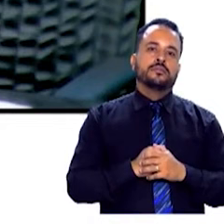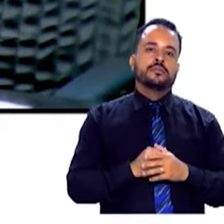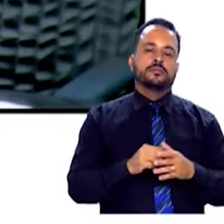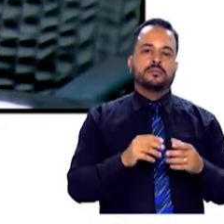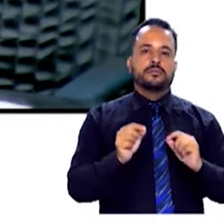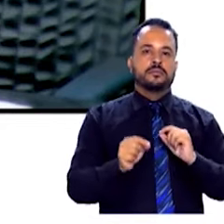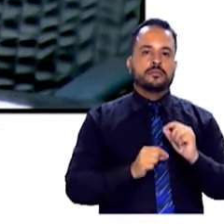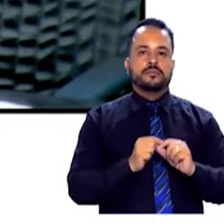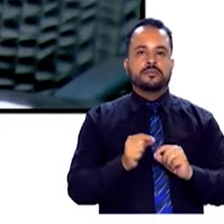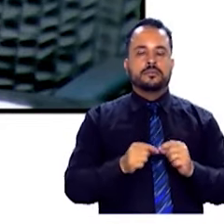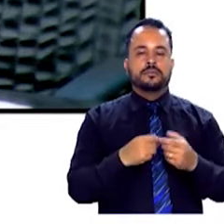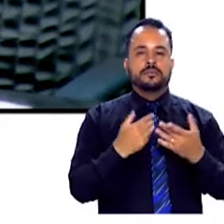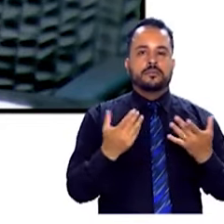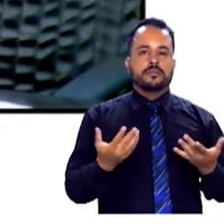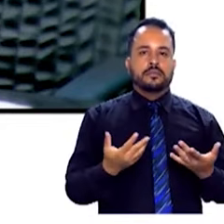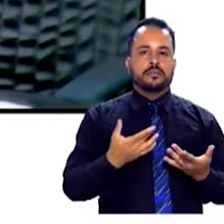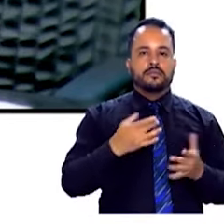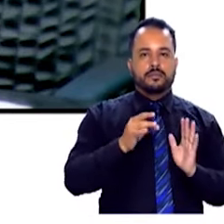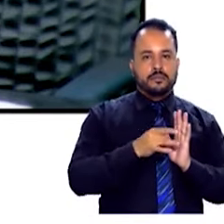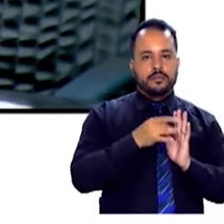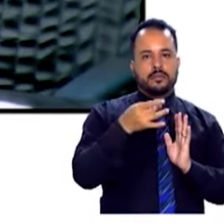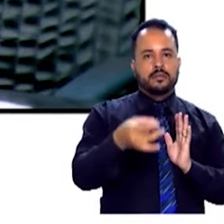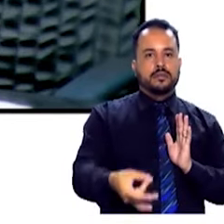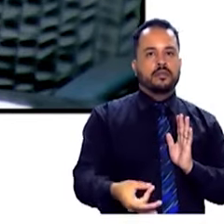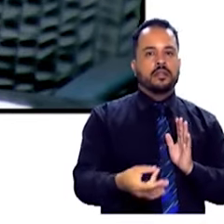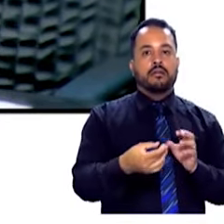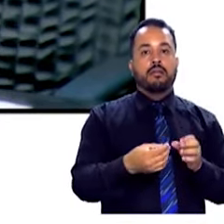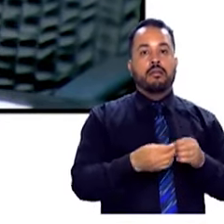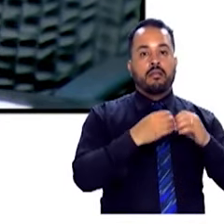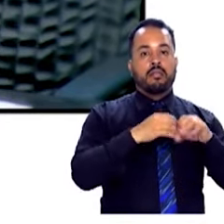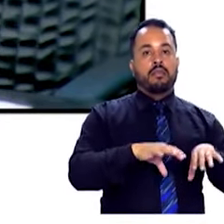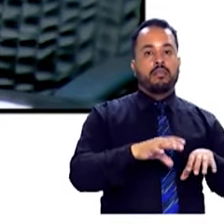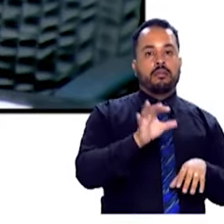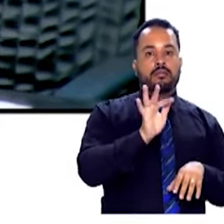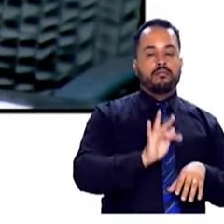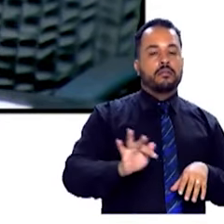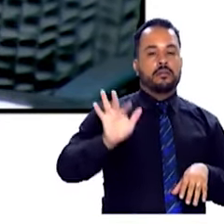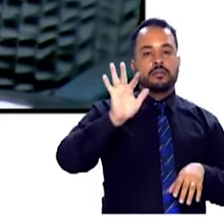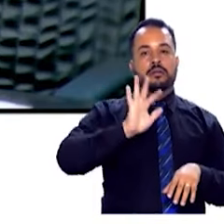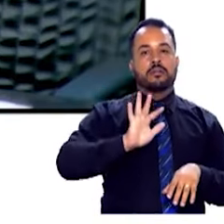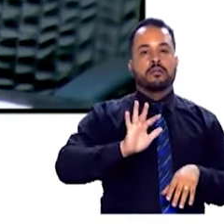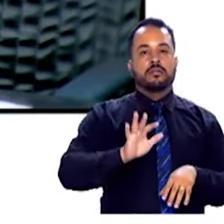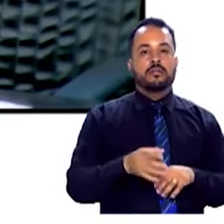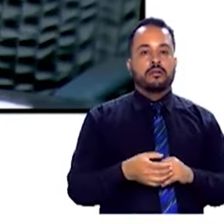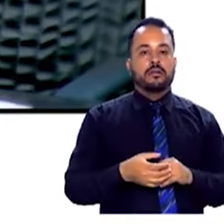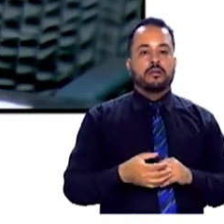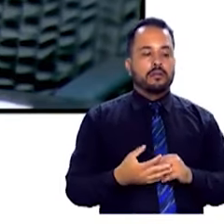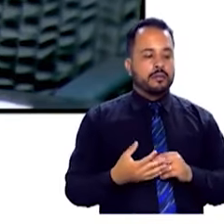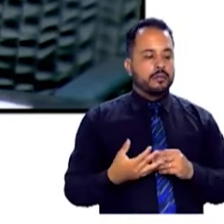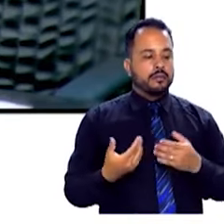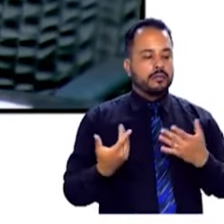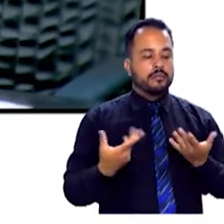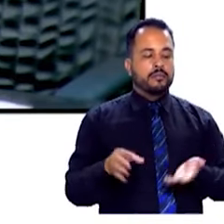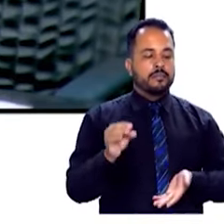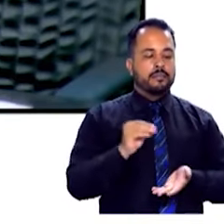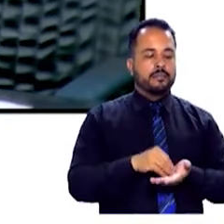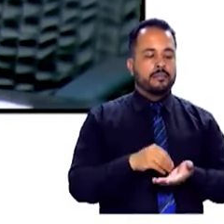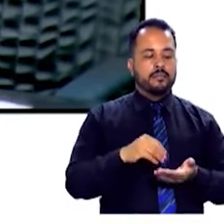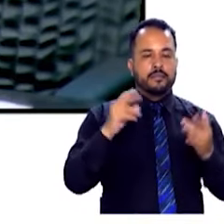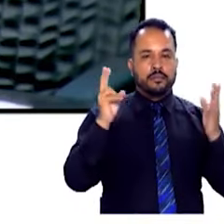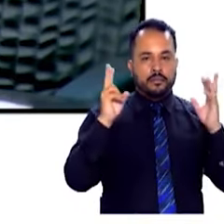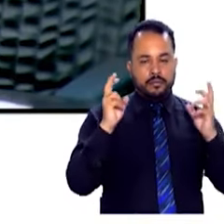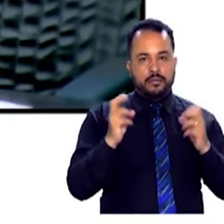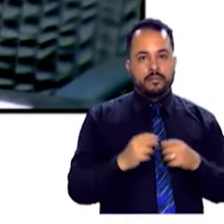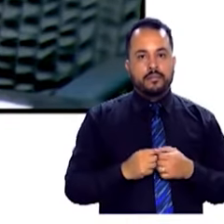genin falou delas falta de lesão Federal suficiente falta de eh questões insubstanciais e questões intrascendentes e